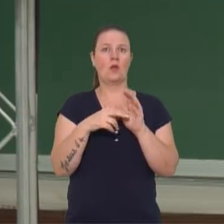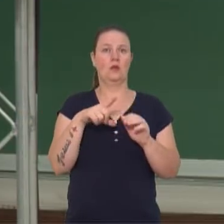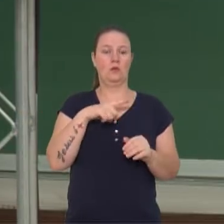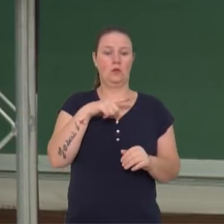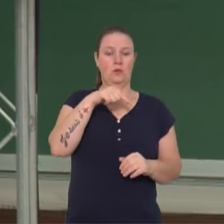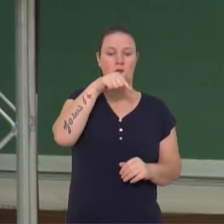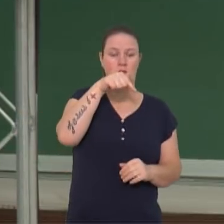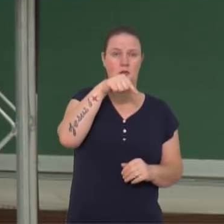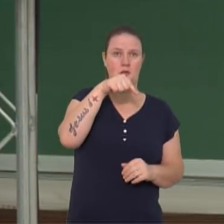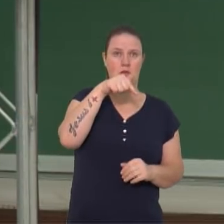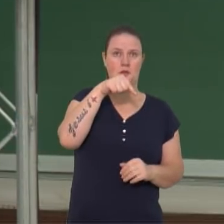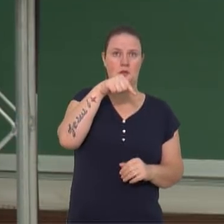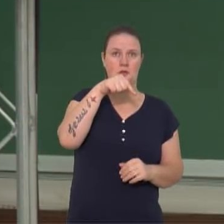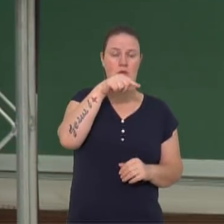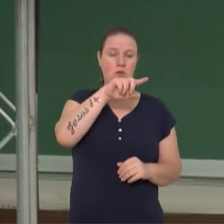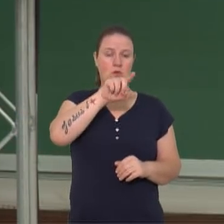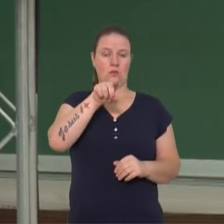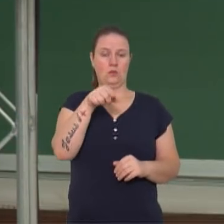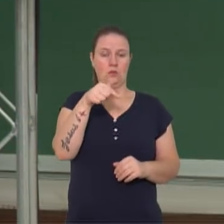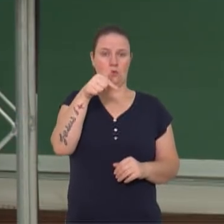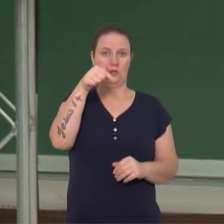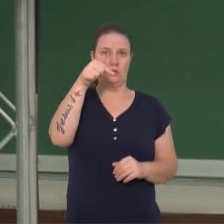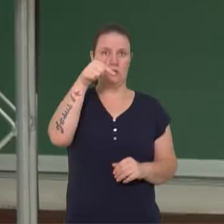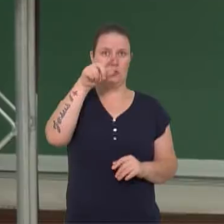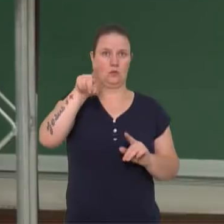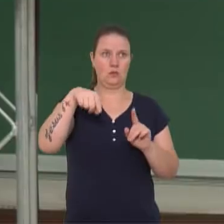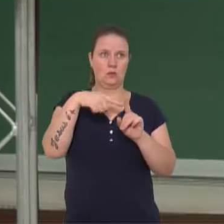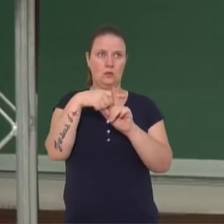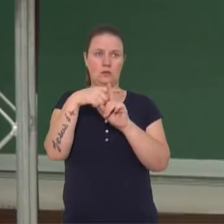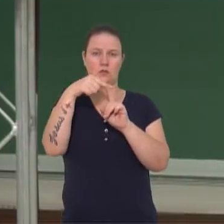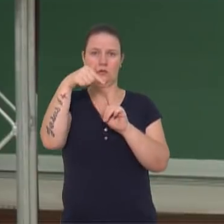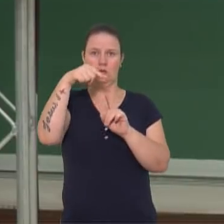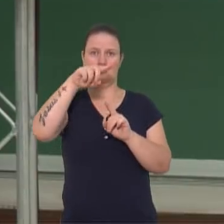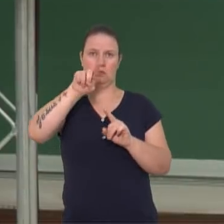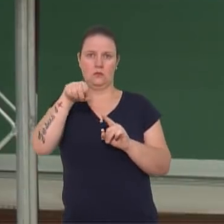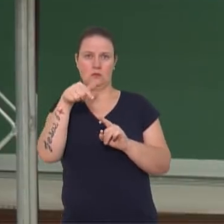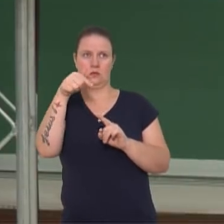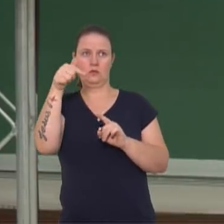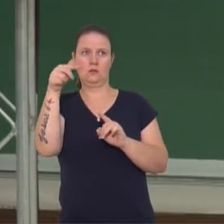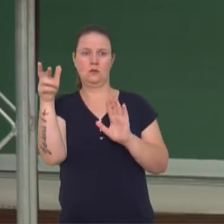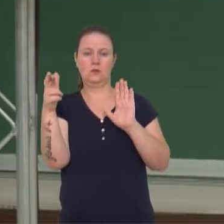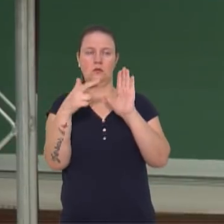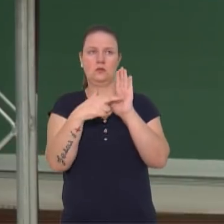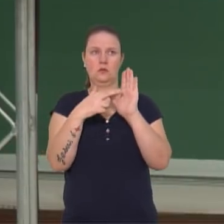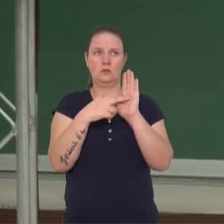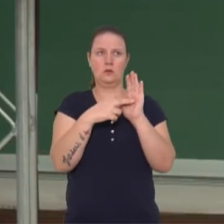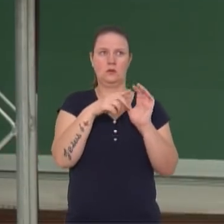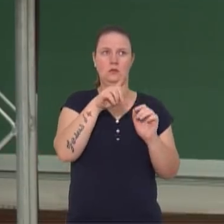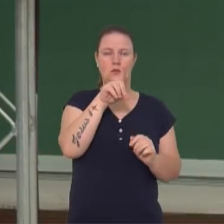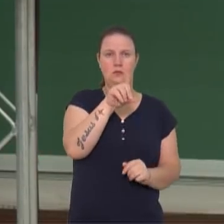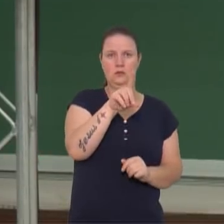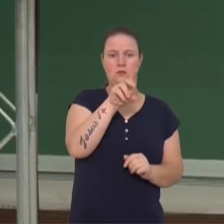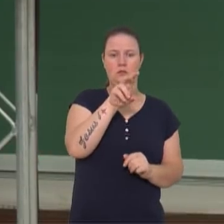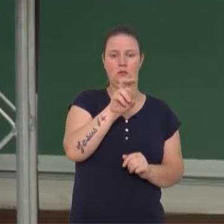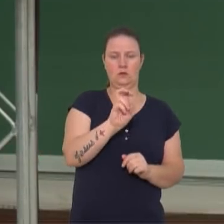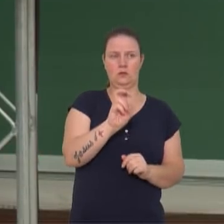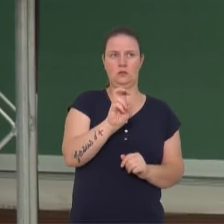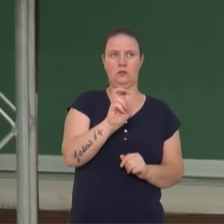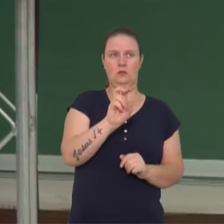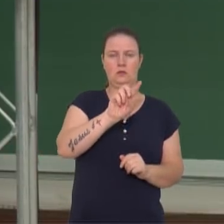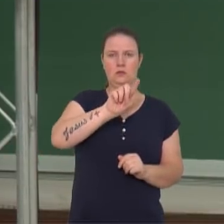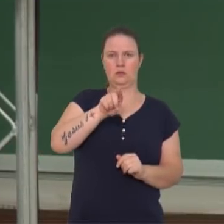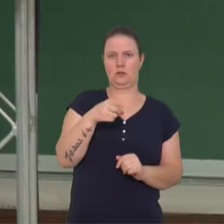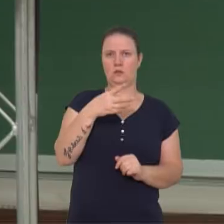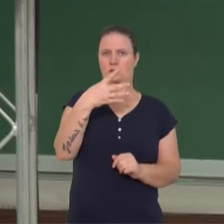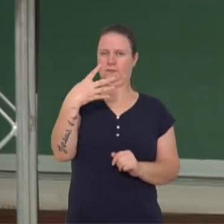e 4 décimos. Então, vai ficar 15 inteiros e 4 décimos. Então, 7,7 mais